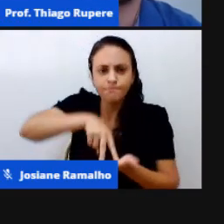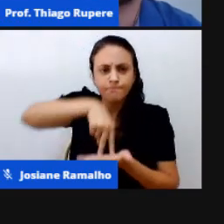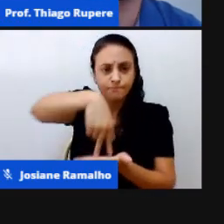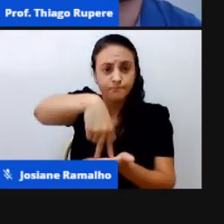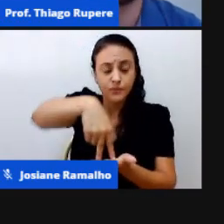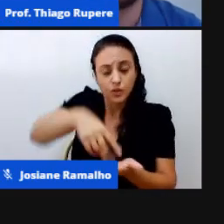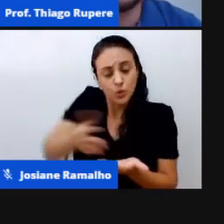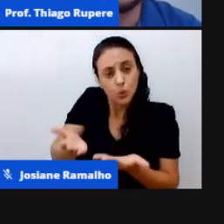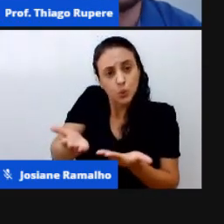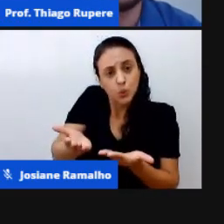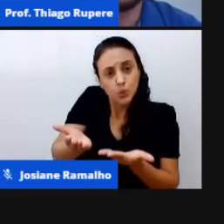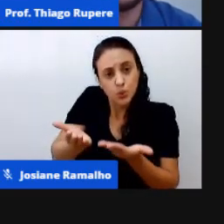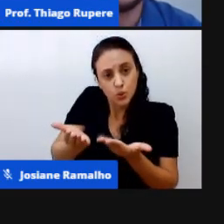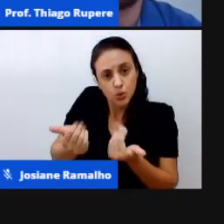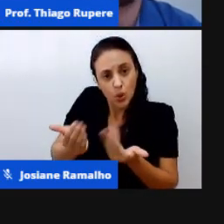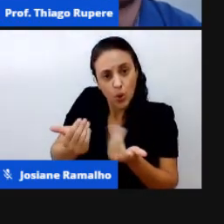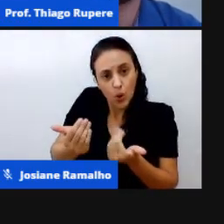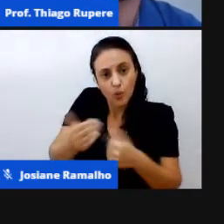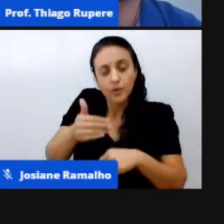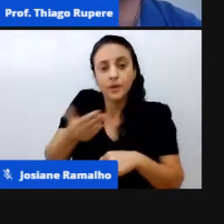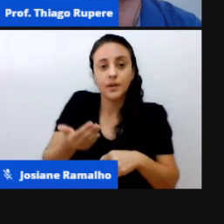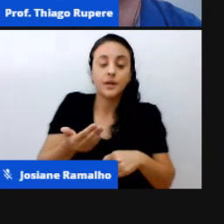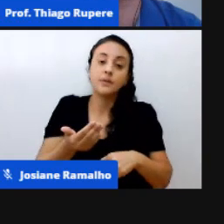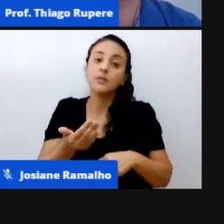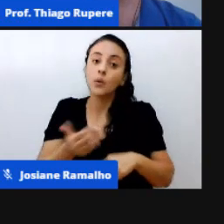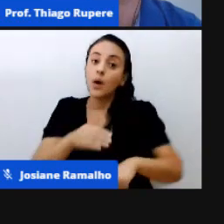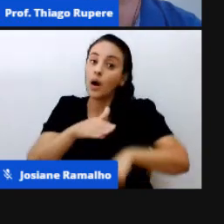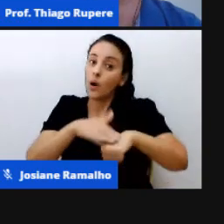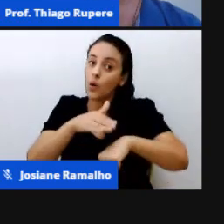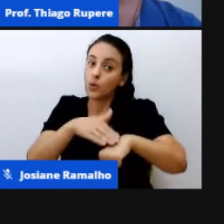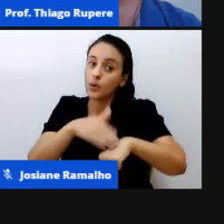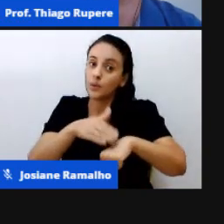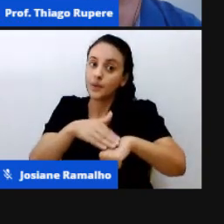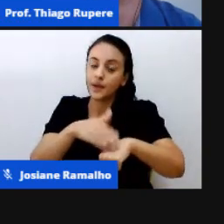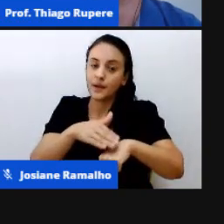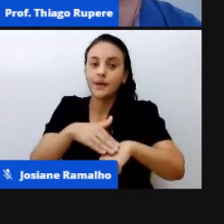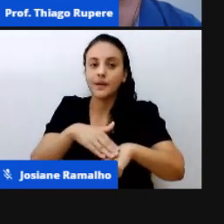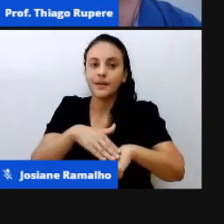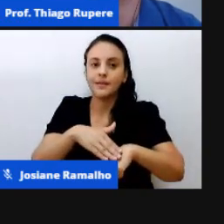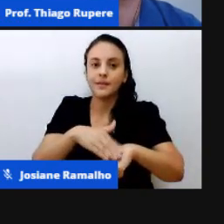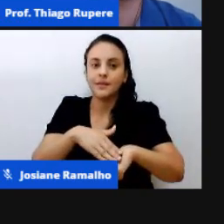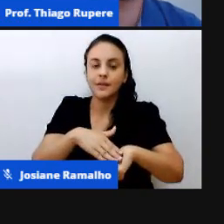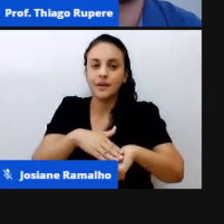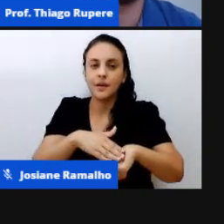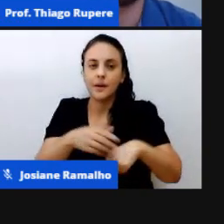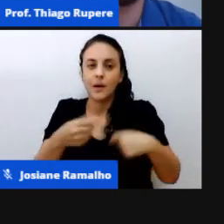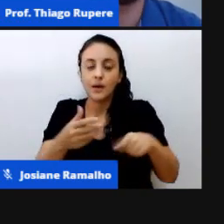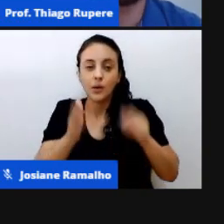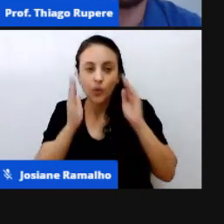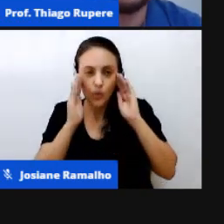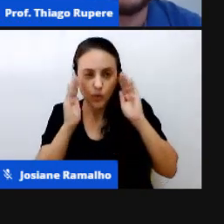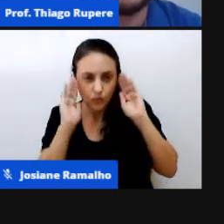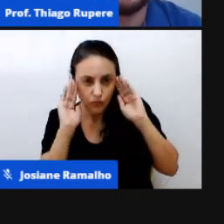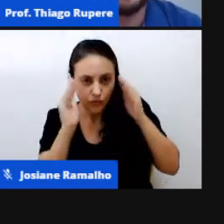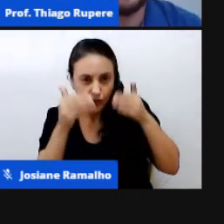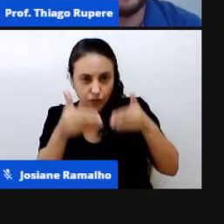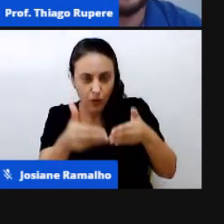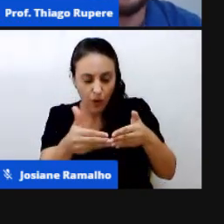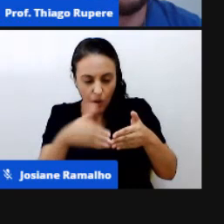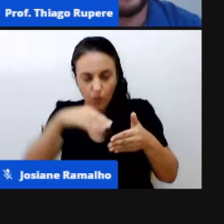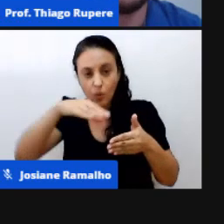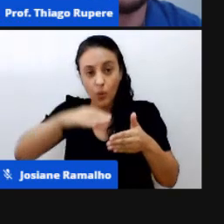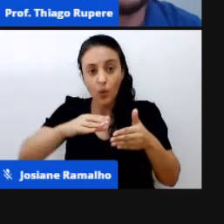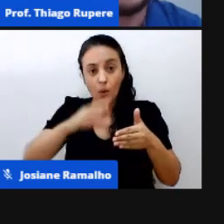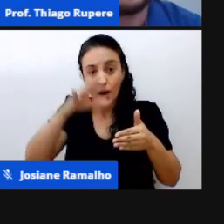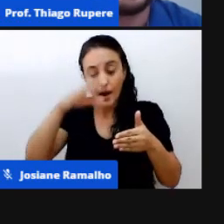juvenil, a autonomia, ele passa então a ter o foco do aprendizado, a construção do seu